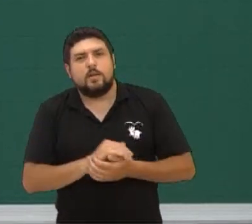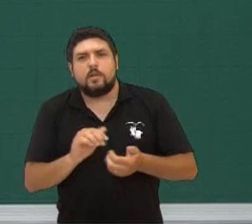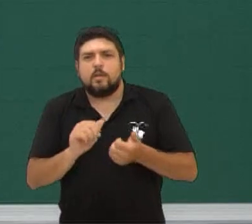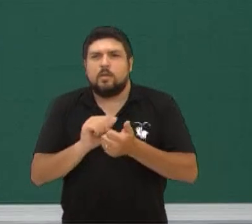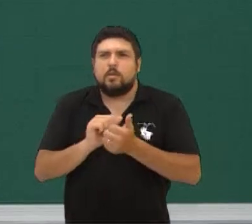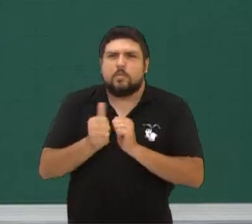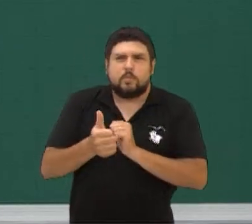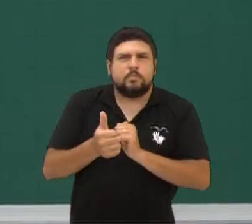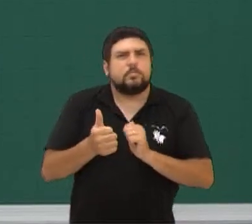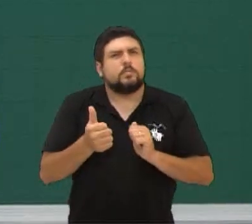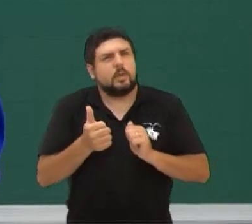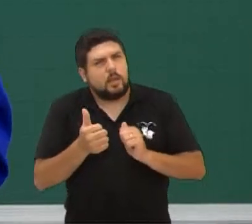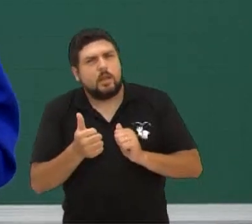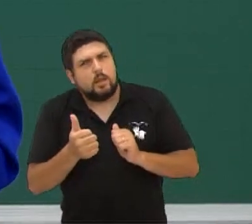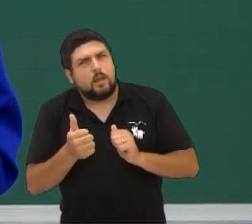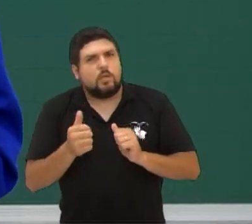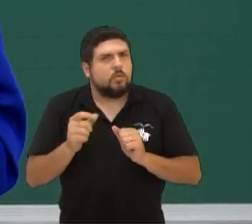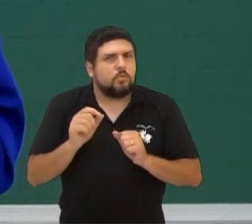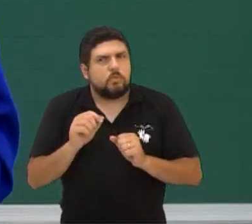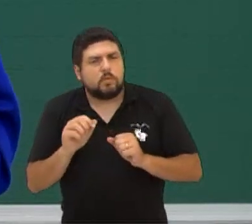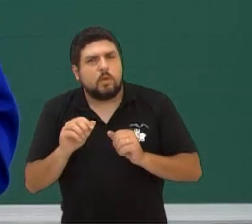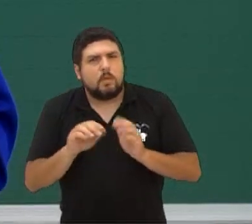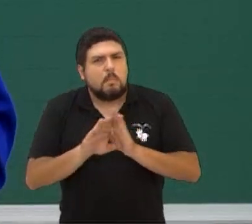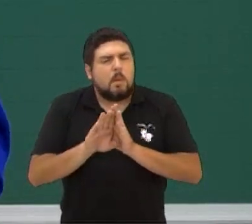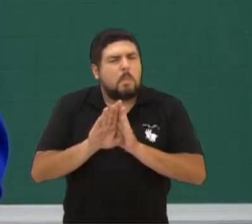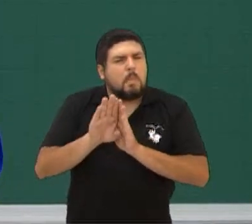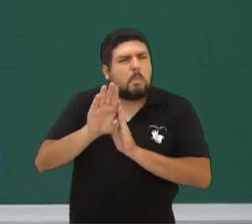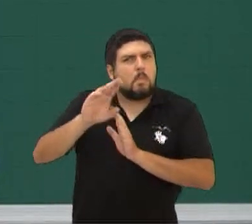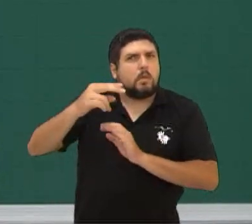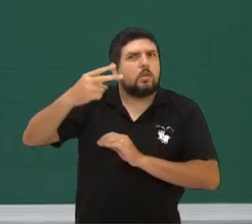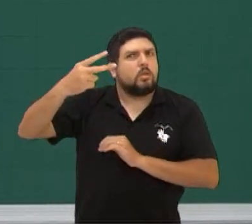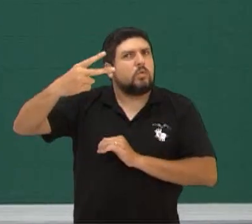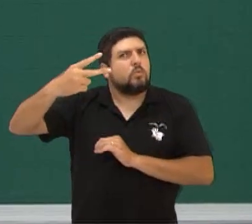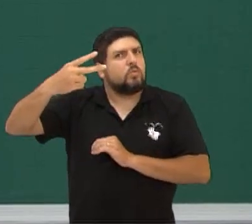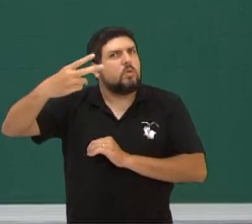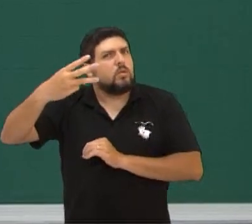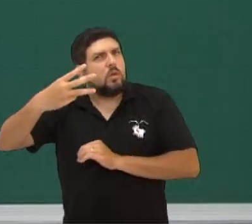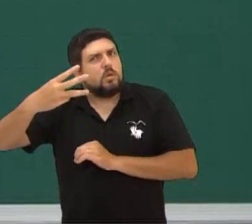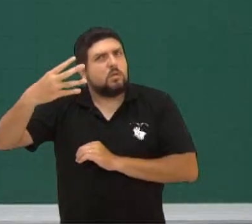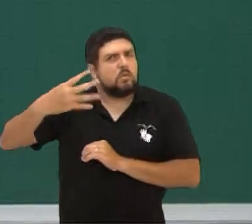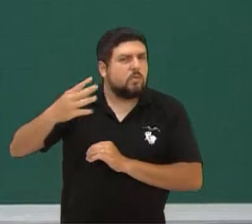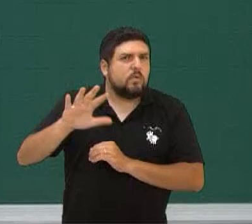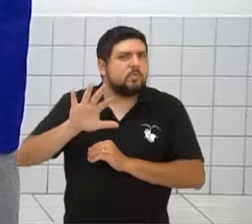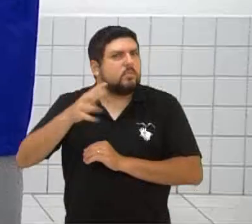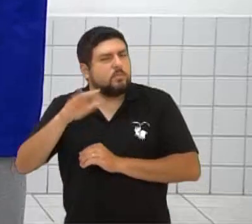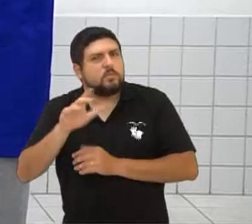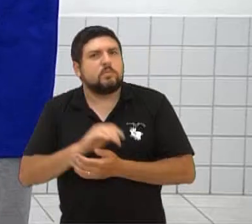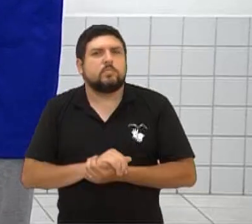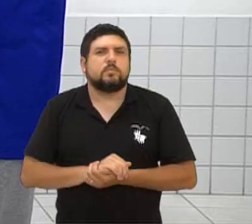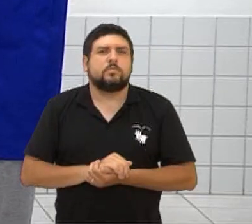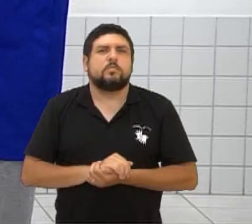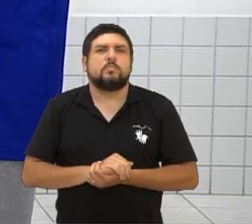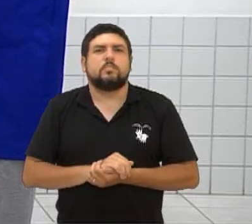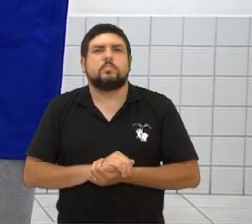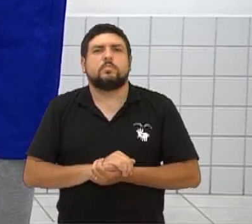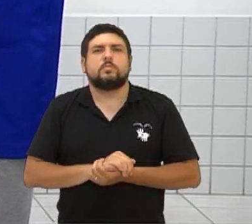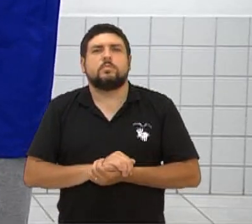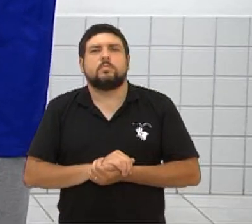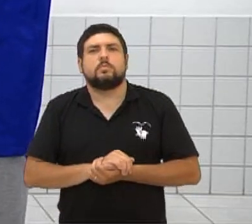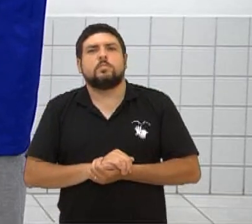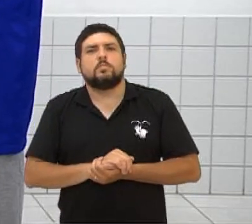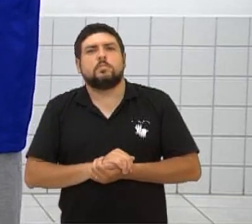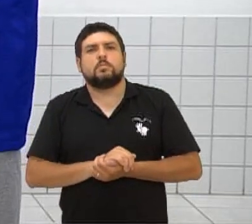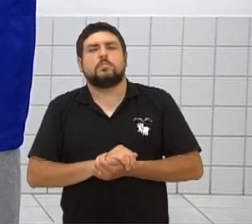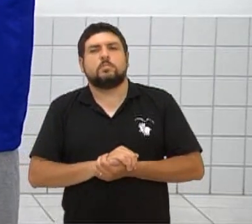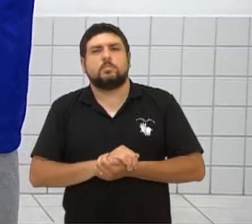os 3, 4 esportes mais potentes, né, a nível nacional no Brasil. Exatamente. Vamos para o